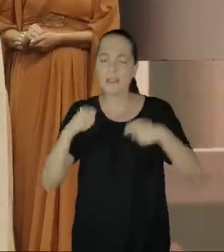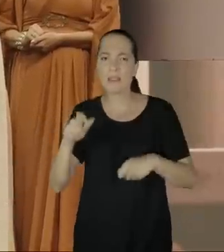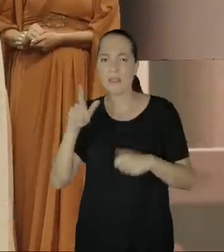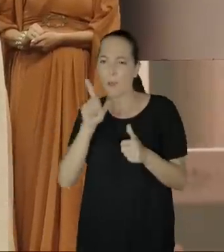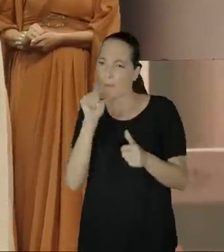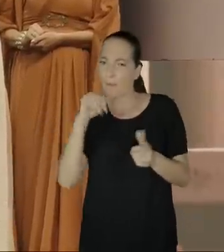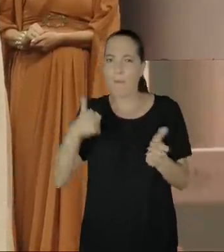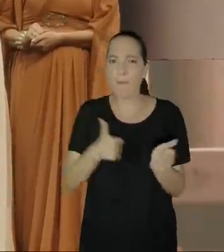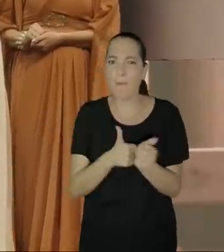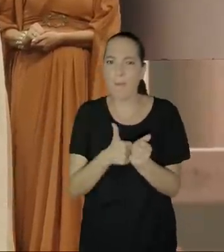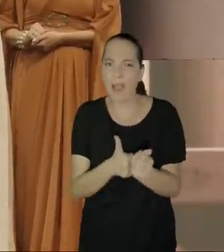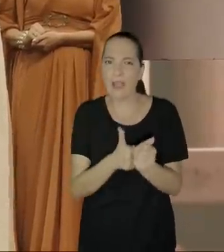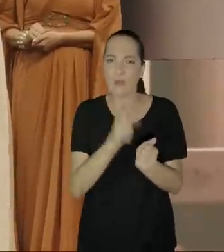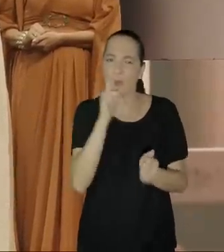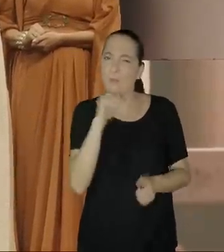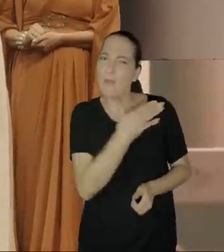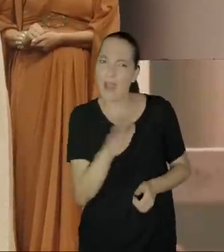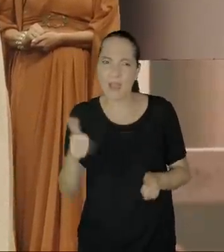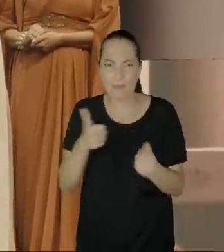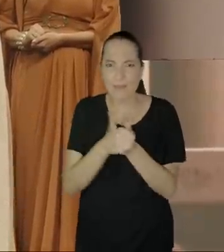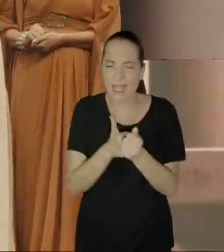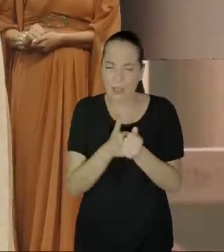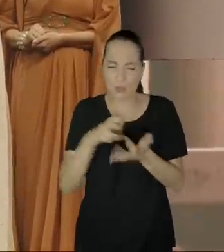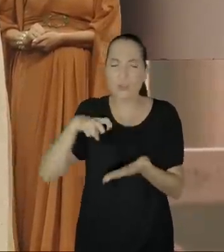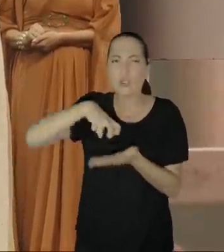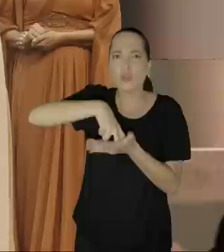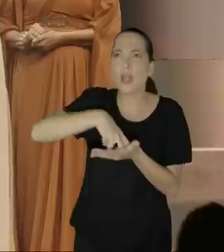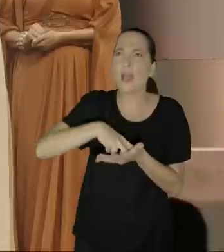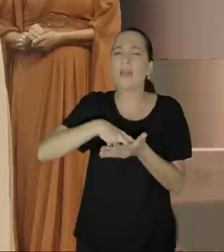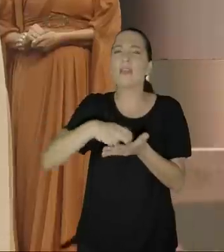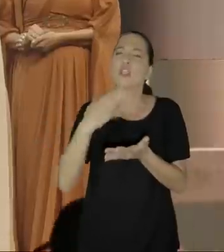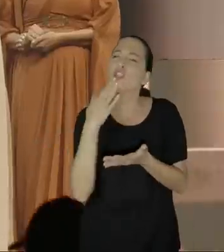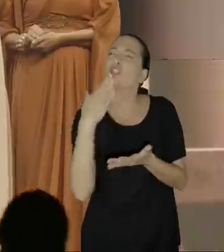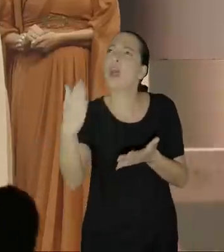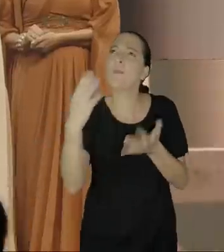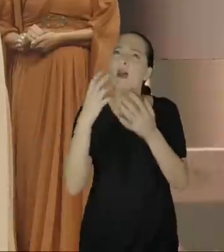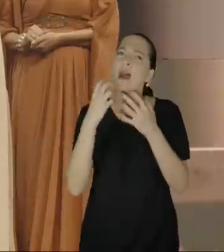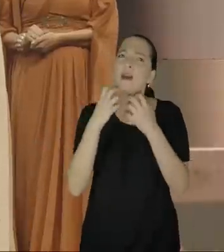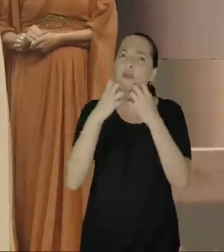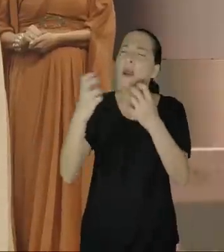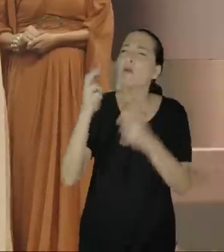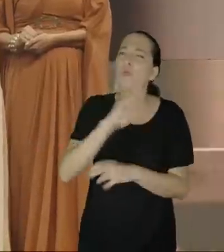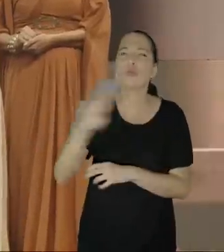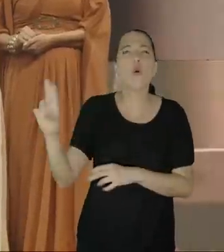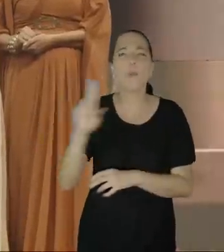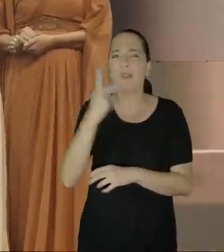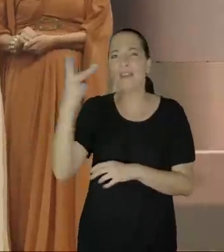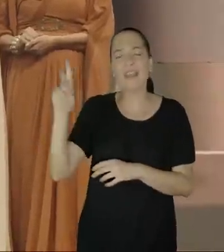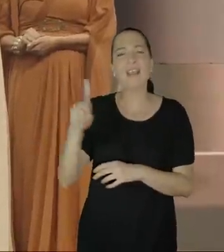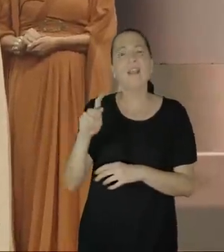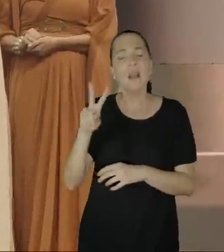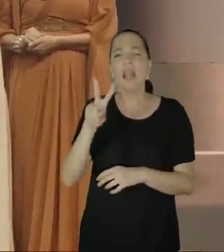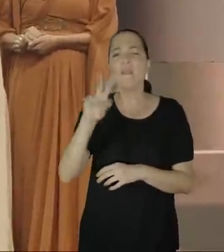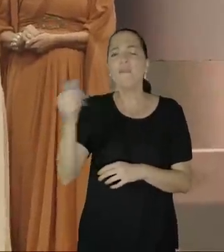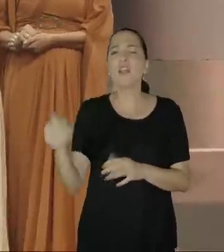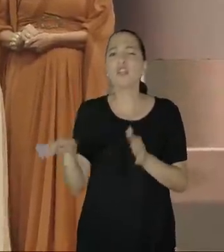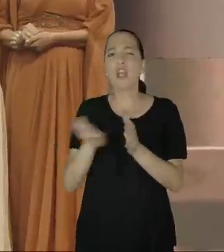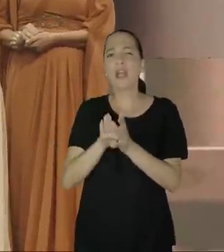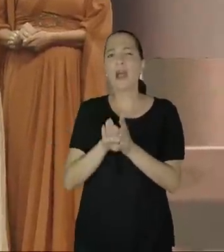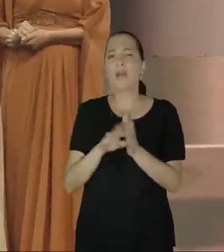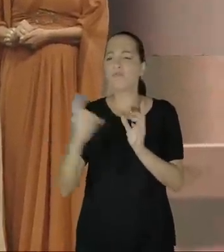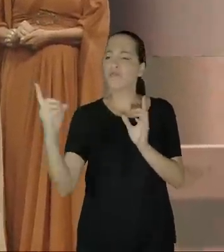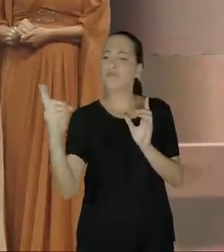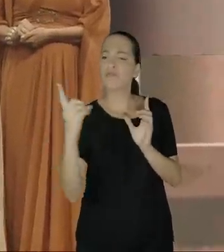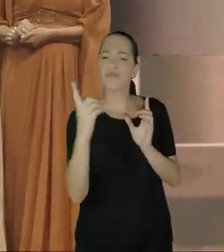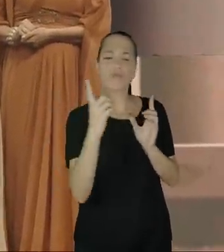mar e chama pelo seu nome. E ele virá, porque ele atende todos aqueles que o chamam. E quando ele